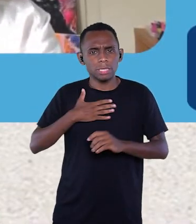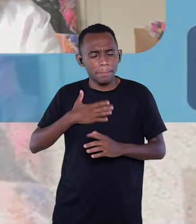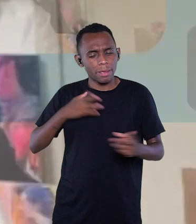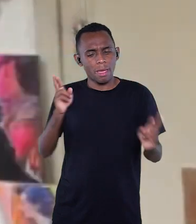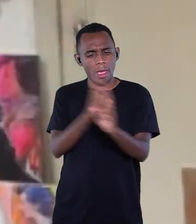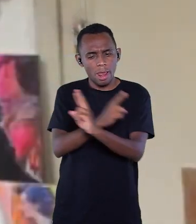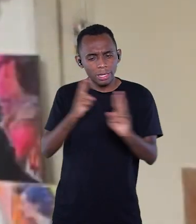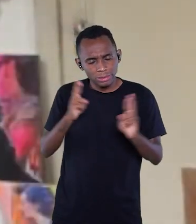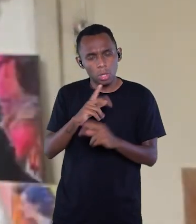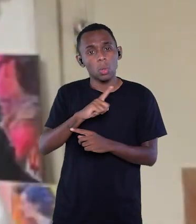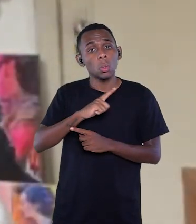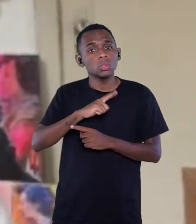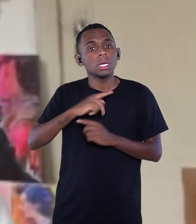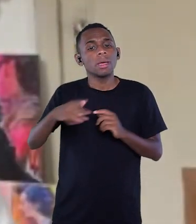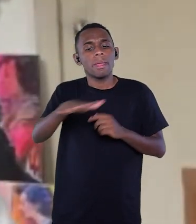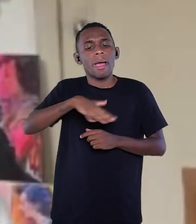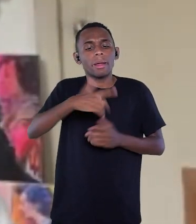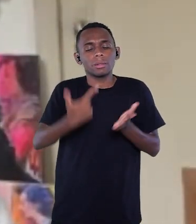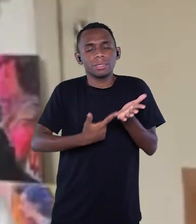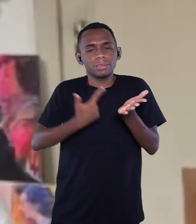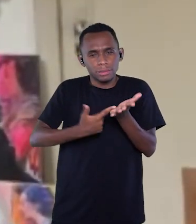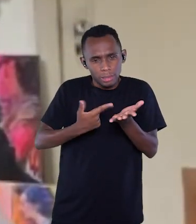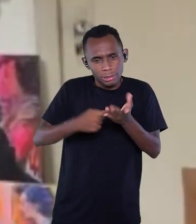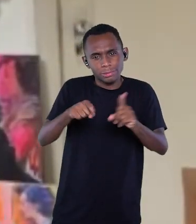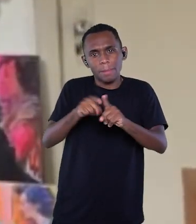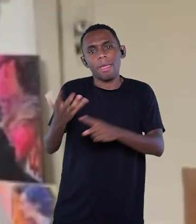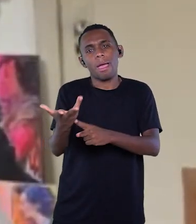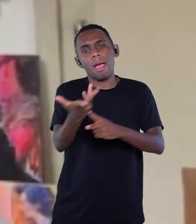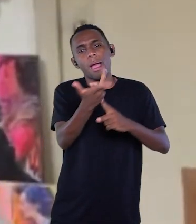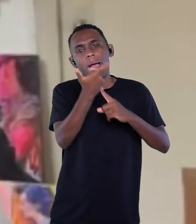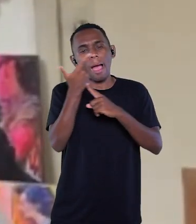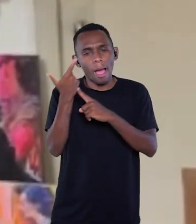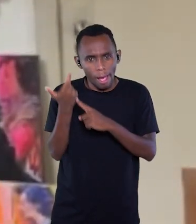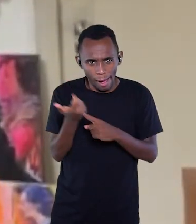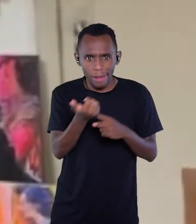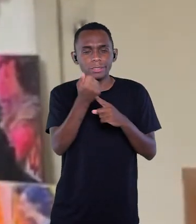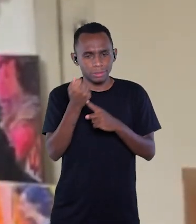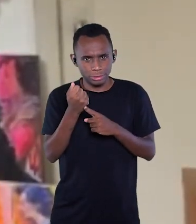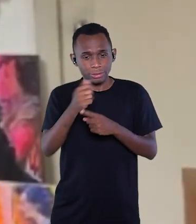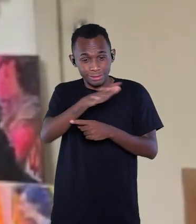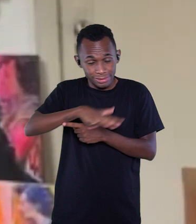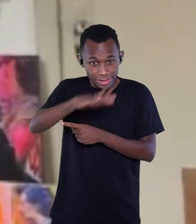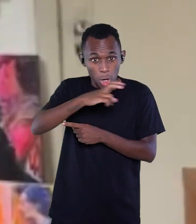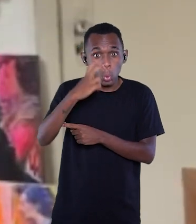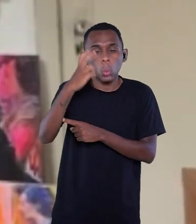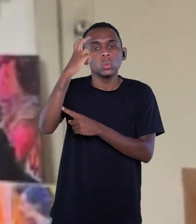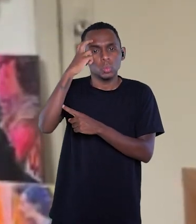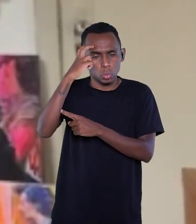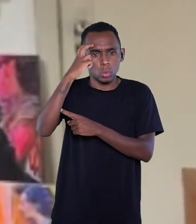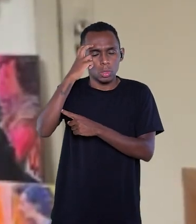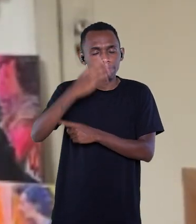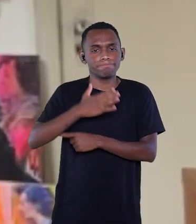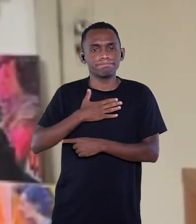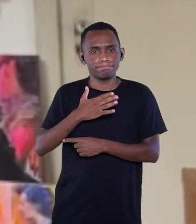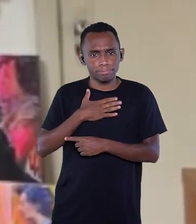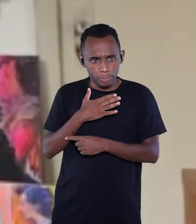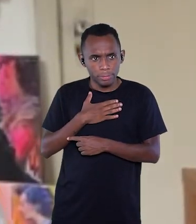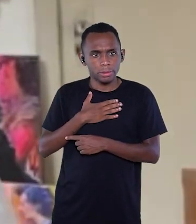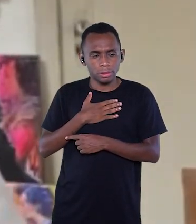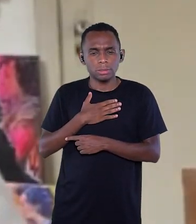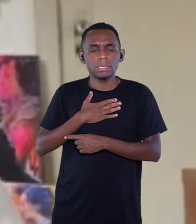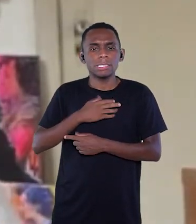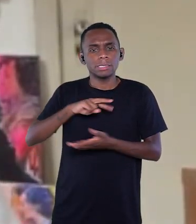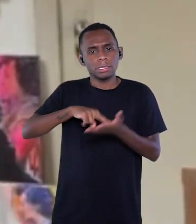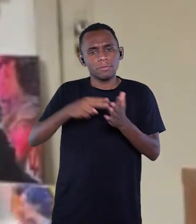relação com a literatura, com as artes, assim, com esse mundo da cultura. De alguma forma, para mim, está